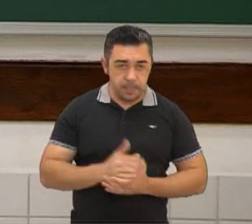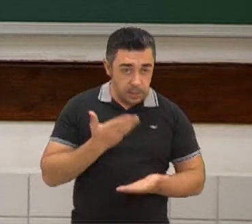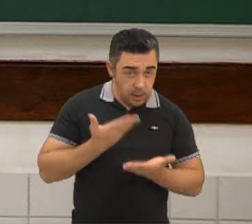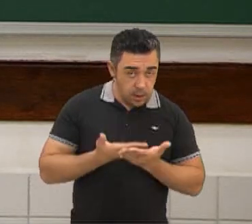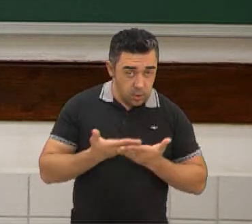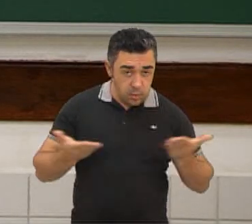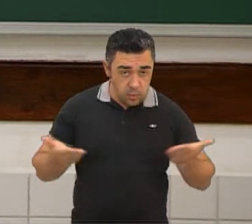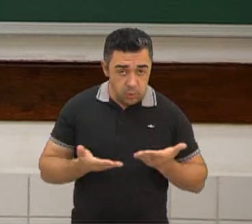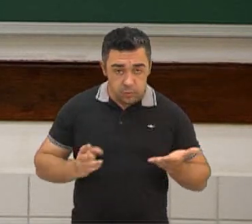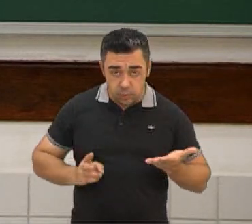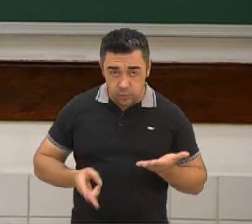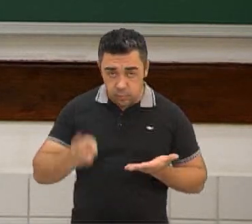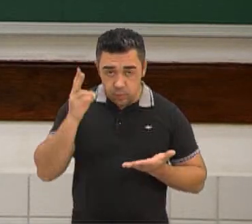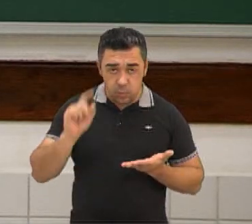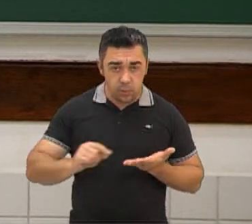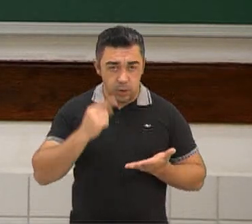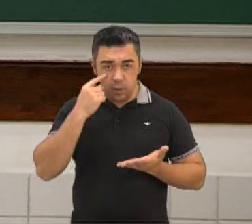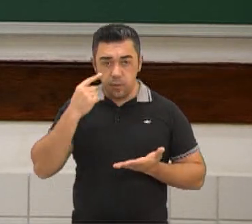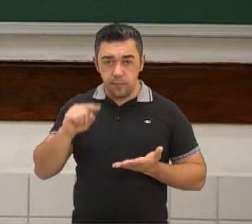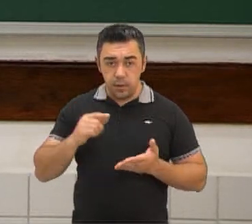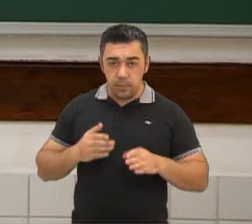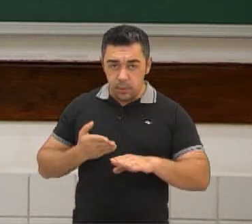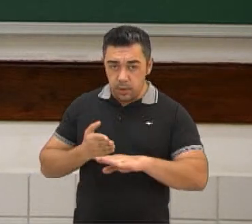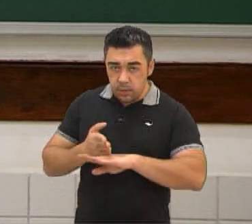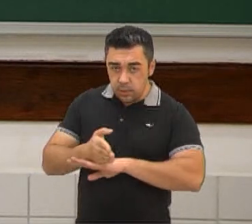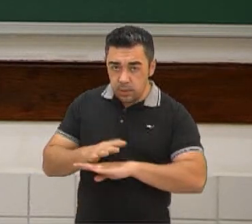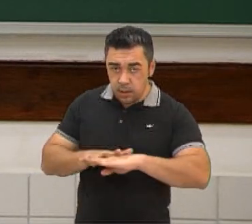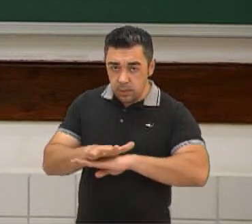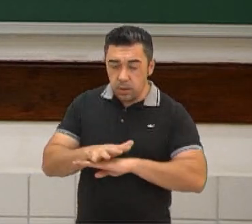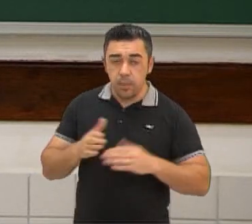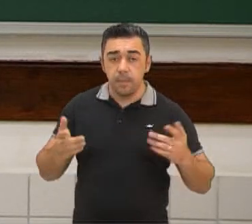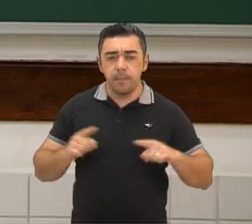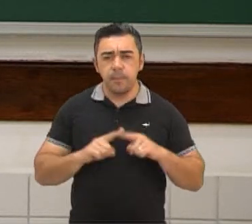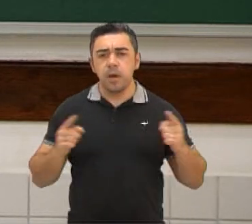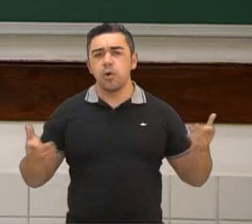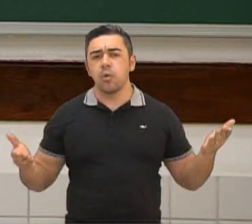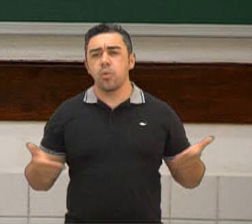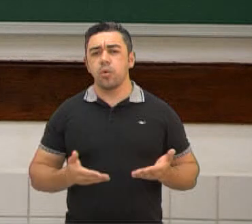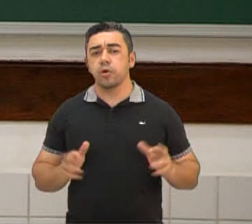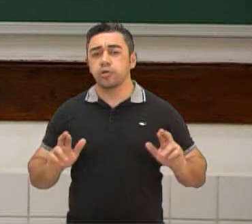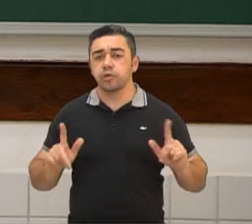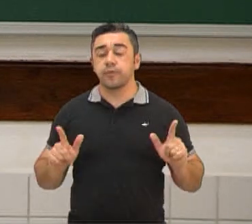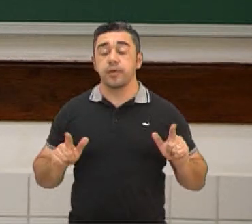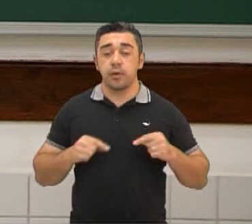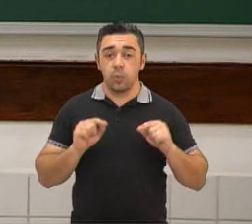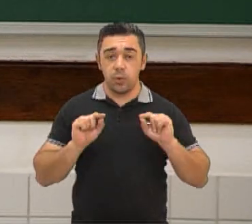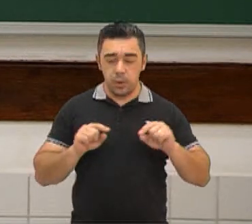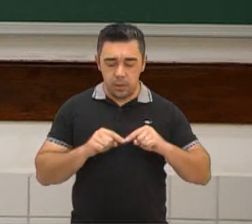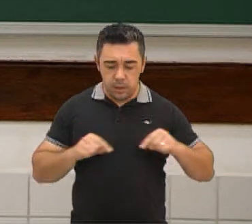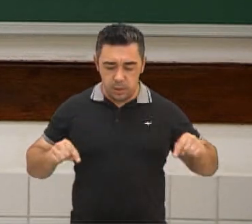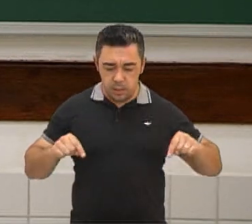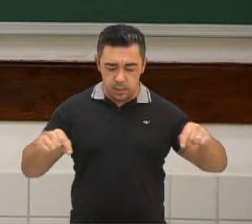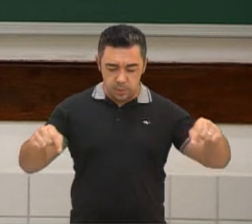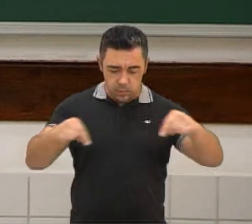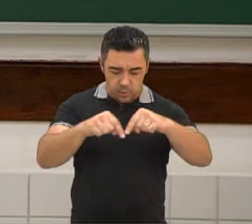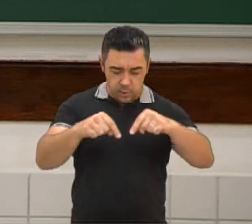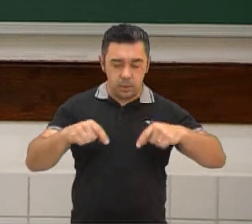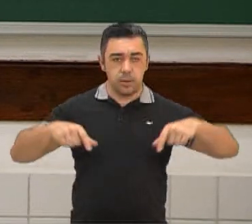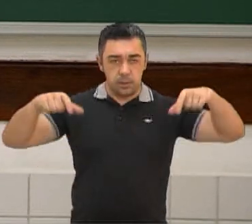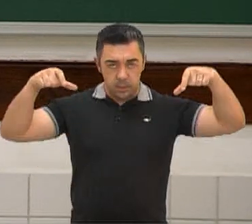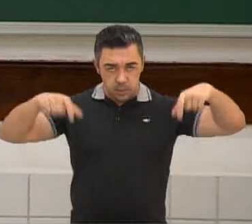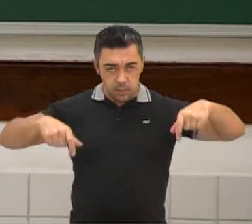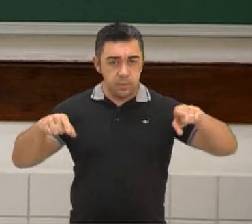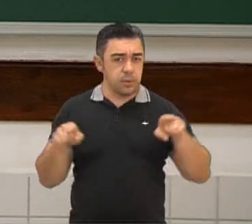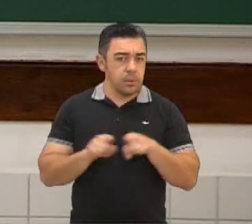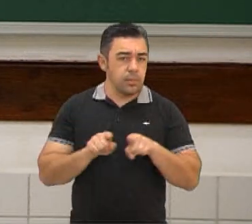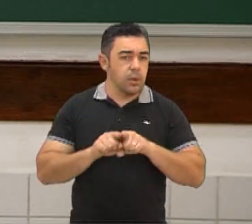vamos continuar vendo os esportes de invasão, mas hoje nós vamos sair da quadra, dos campos e a gente